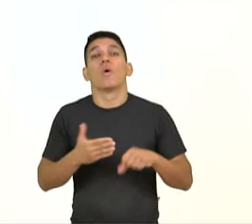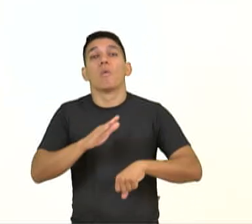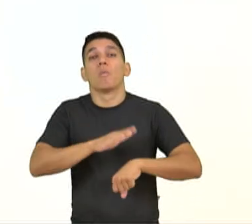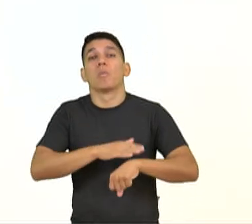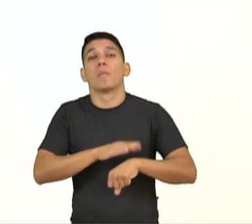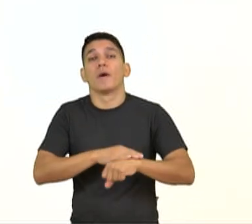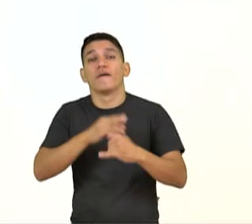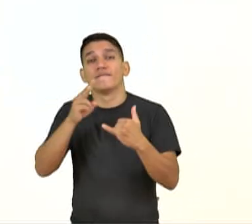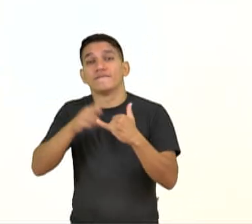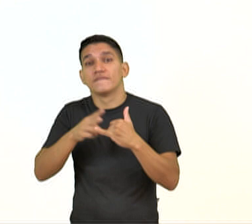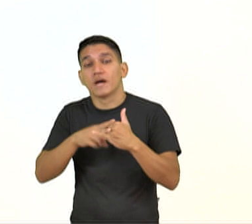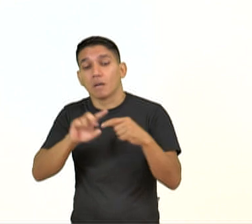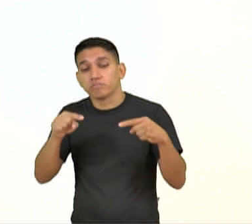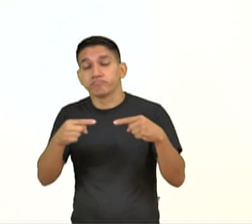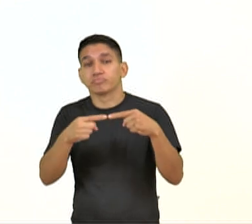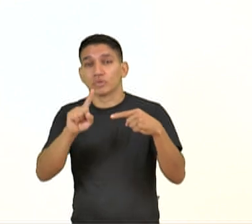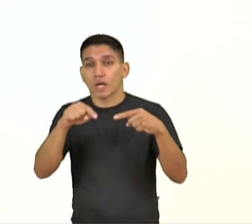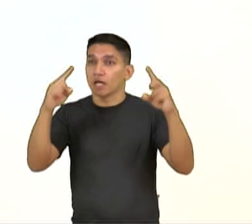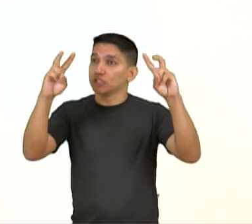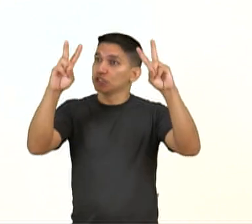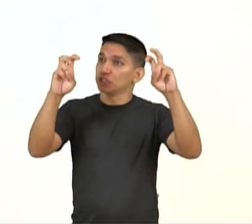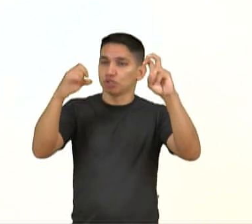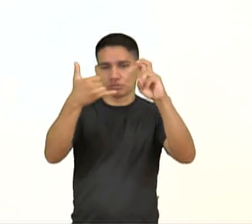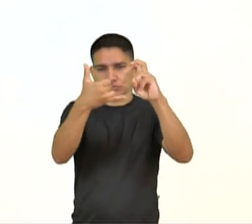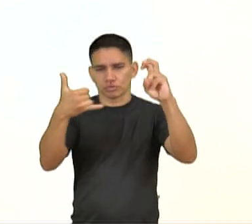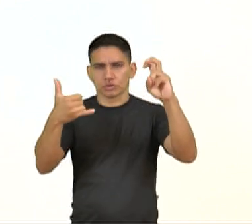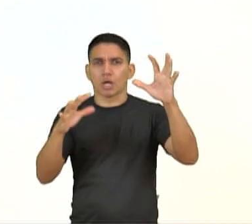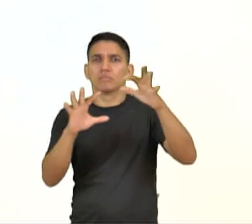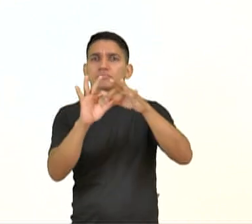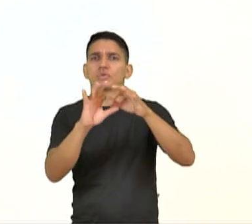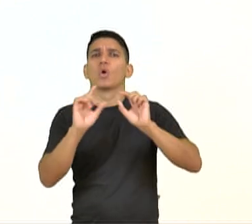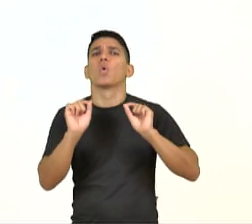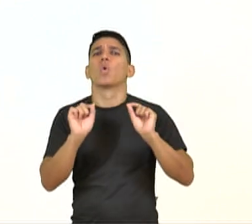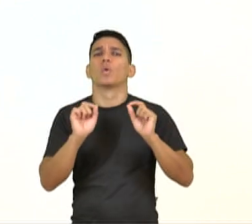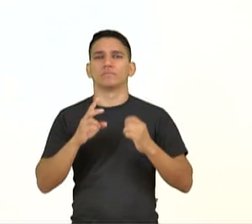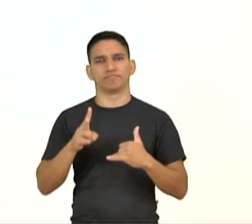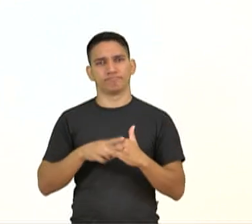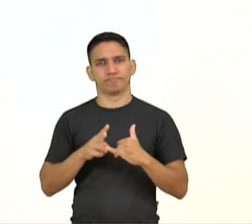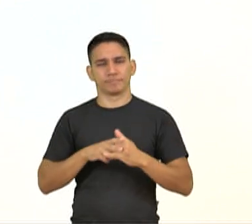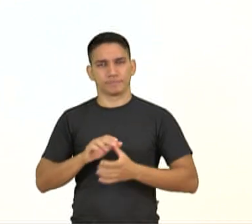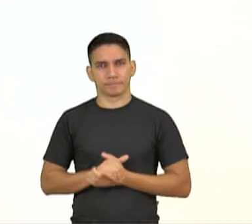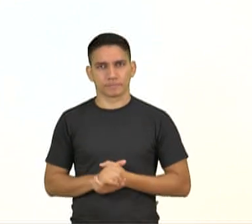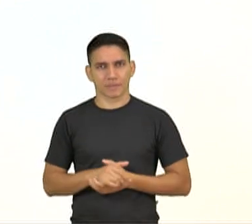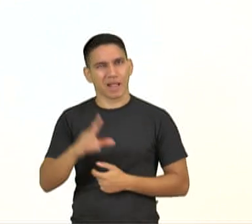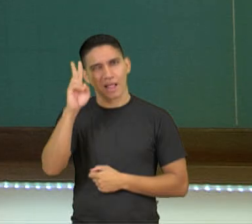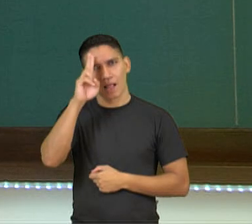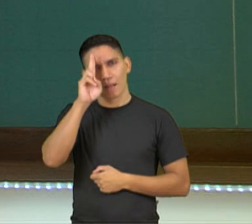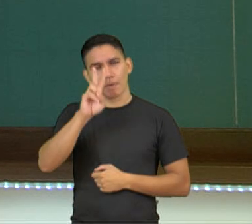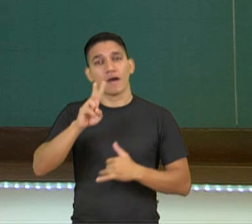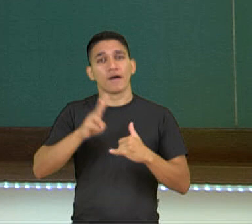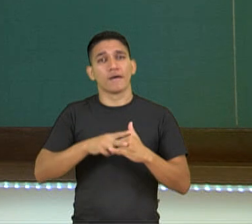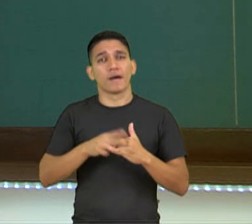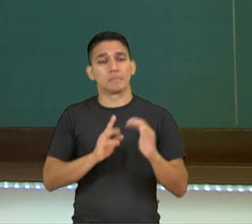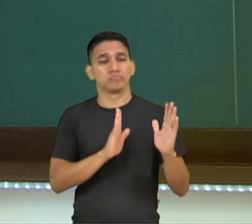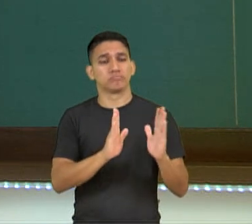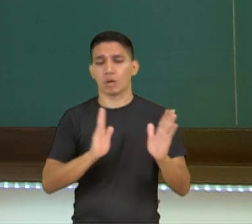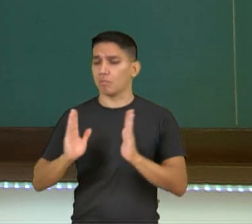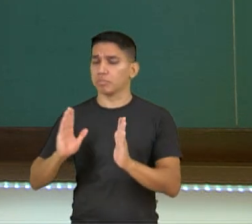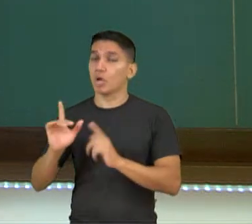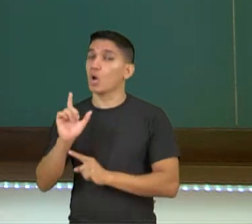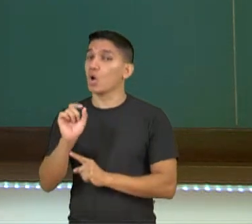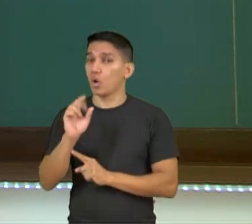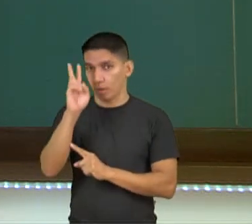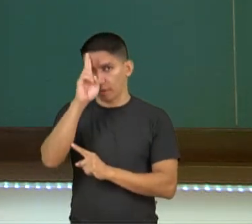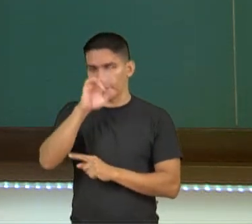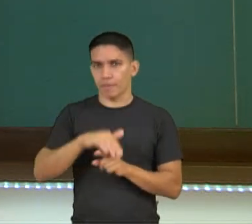são usados no título e no subtítulo? Por que é feito esse uso? Lembrando dos tempos verbais, né? A gente sempre pensa